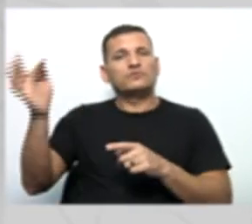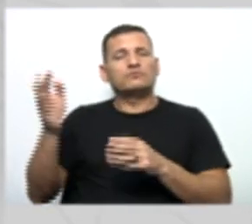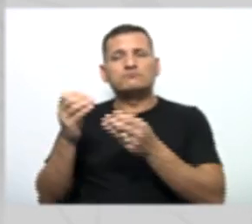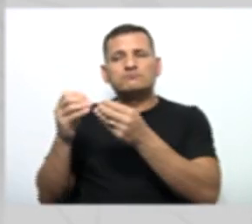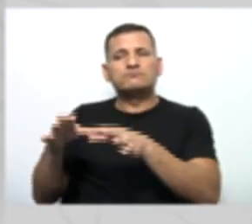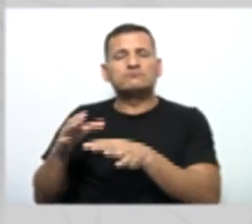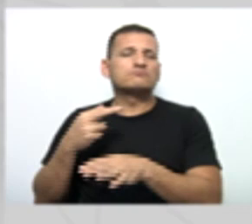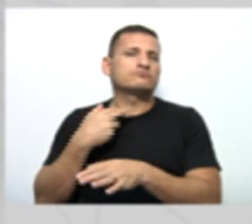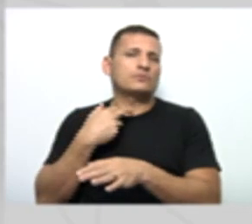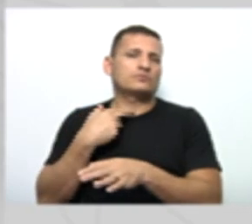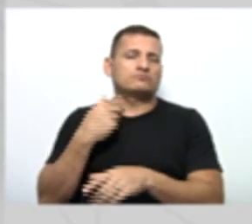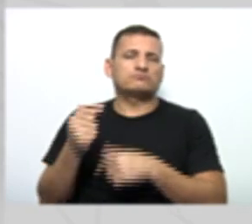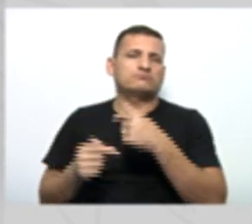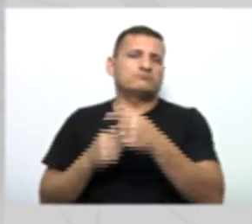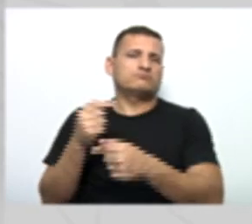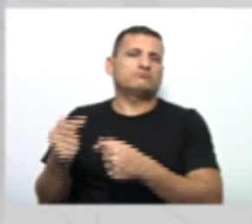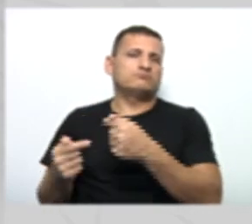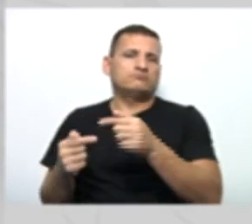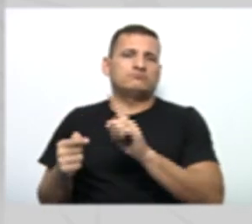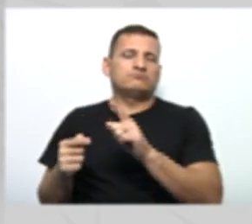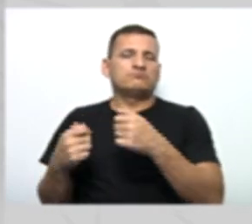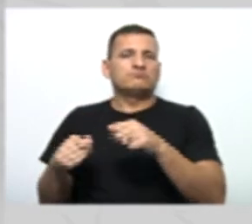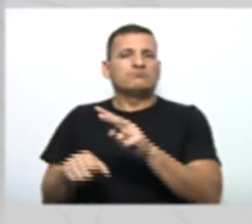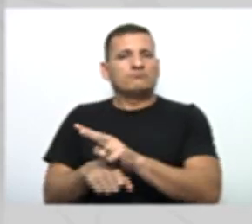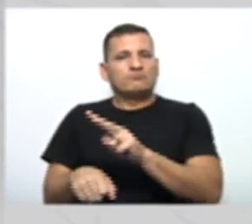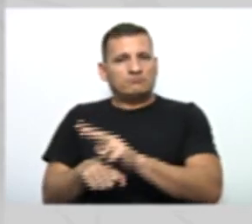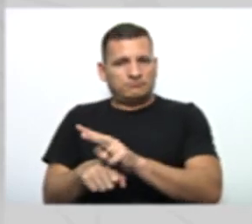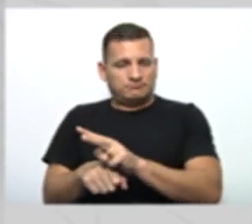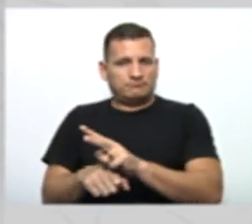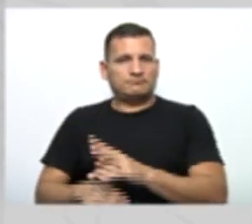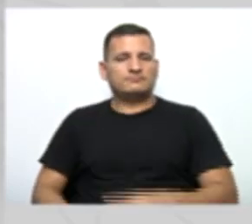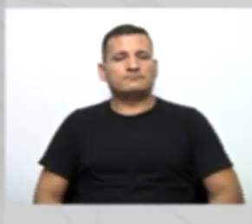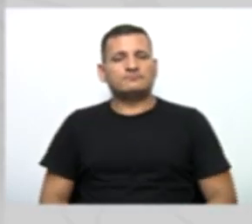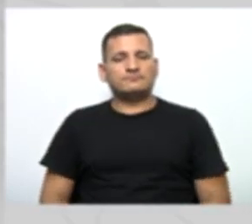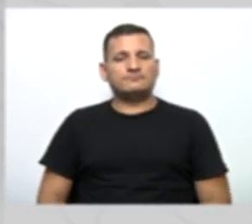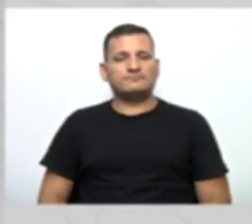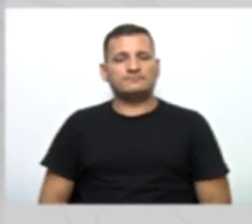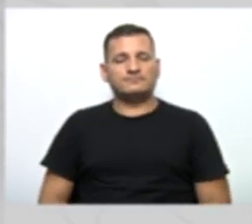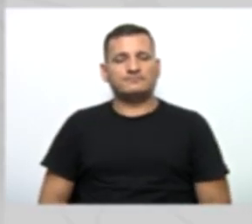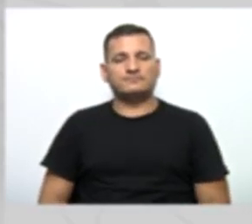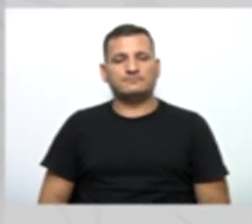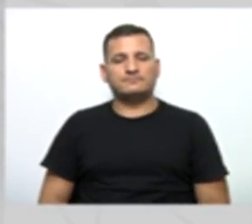de também suprir as necessidades delas.